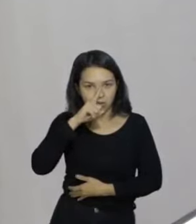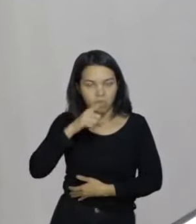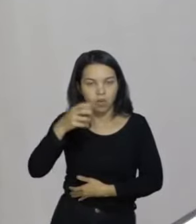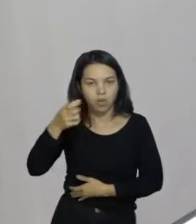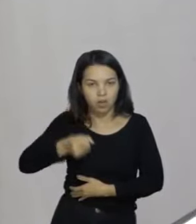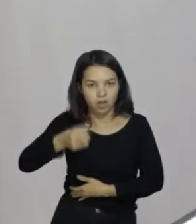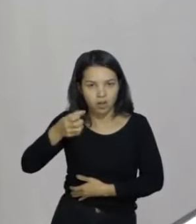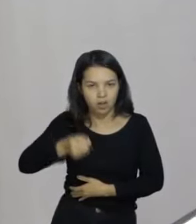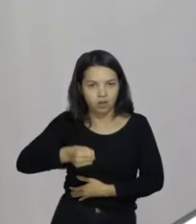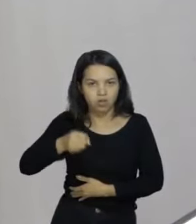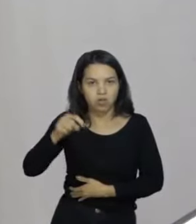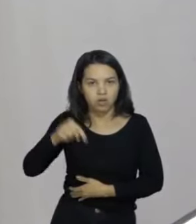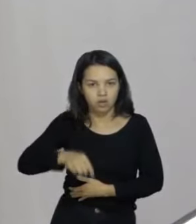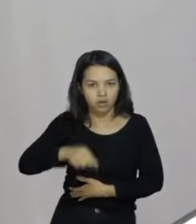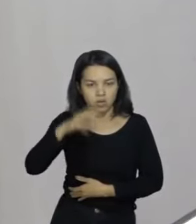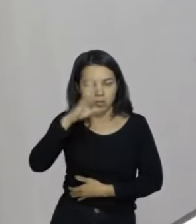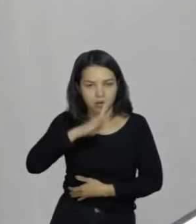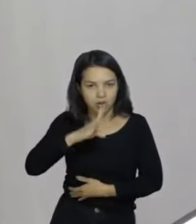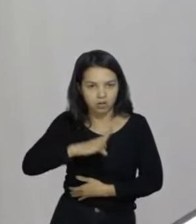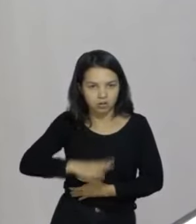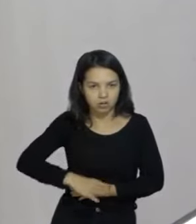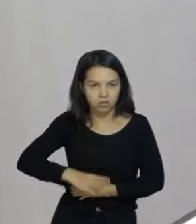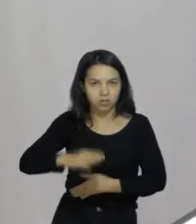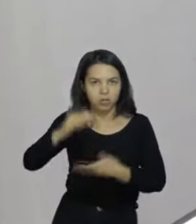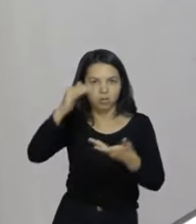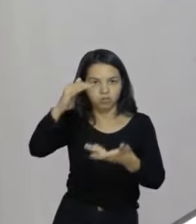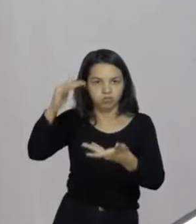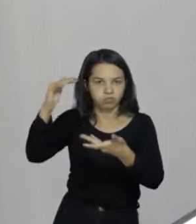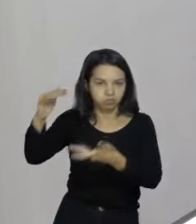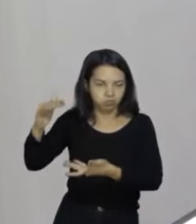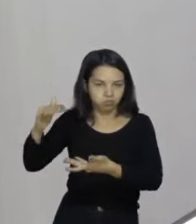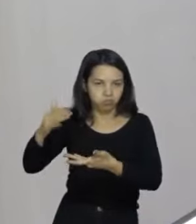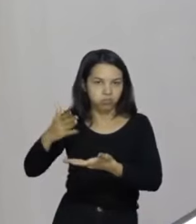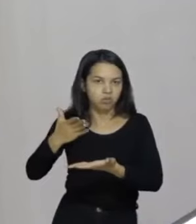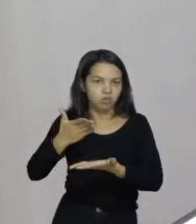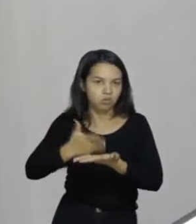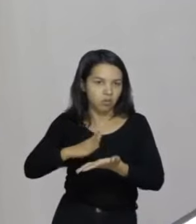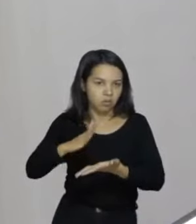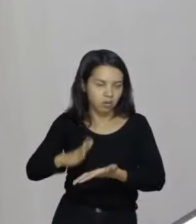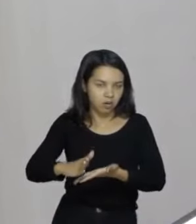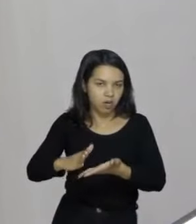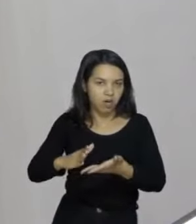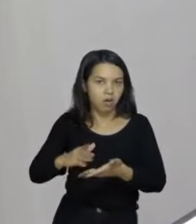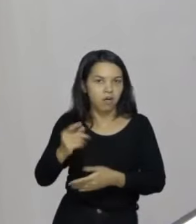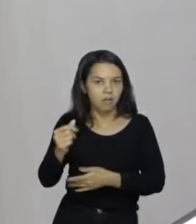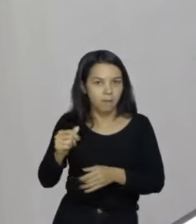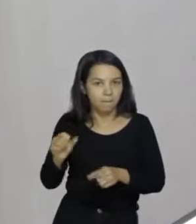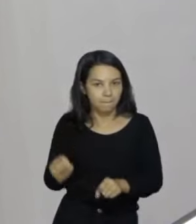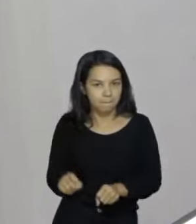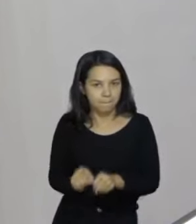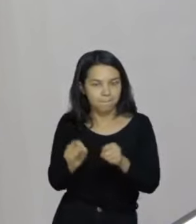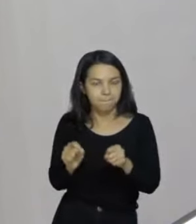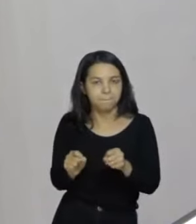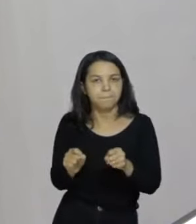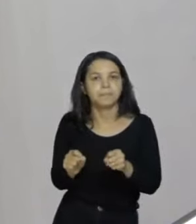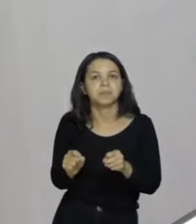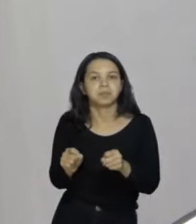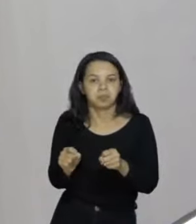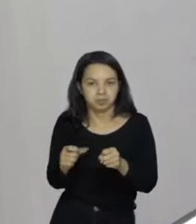na prateleira do supermercado fazendo com que o preço tenha forte esquerda e levando a cadeia leiteira